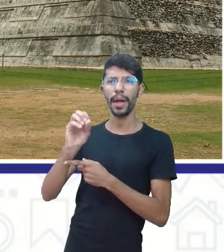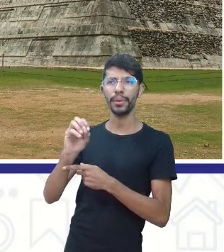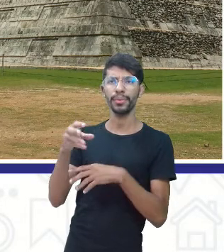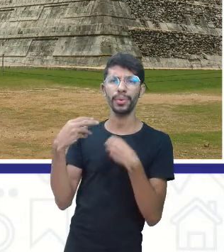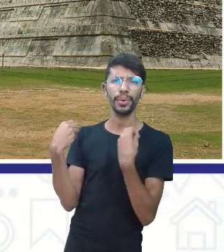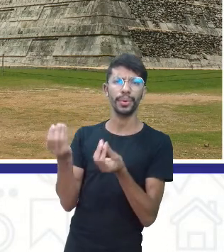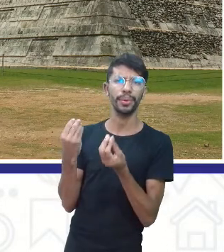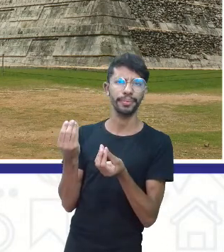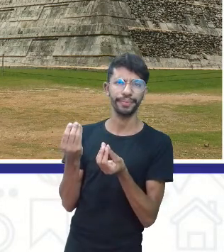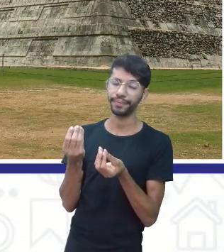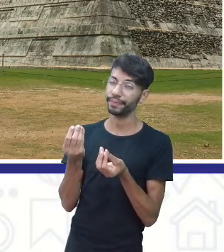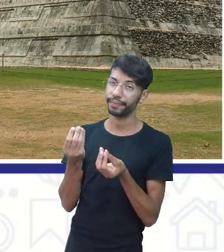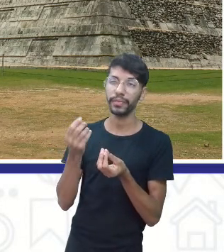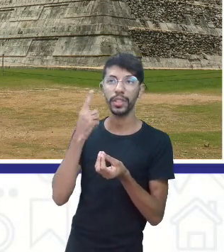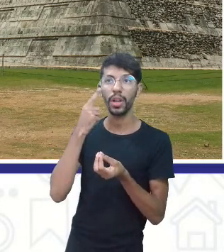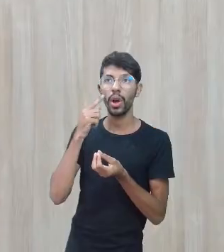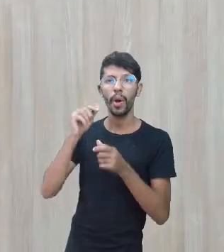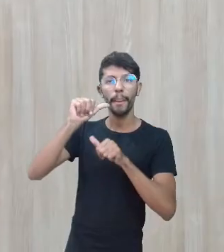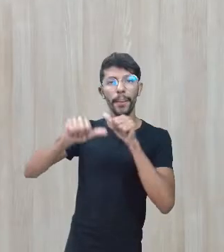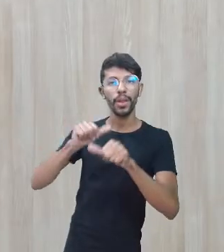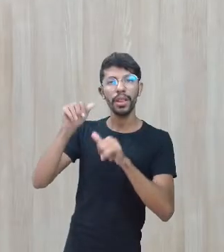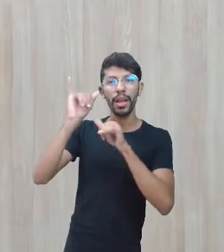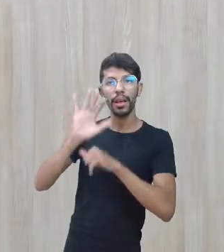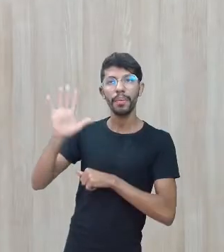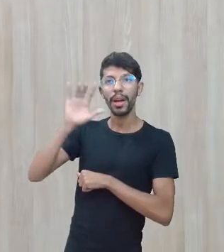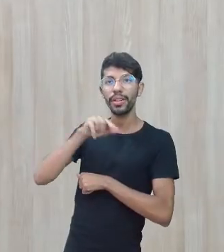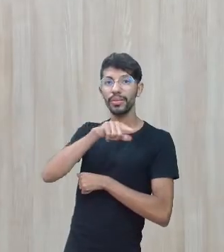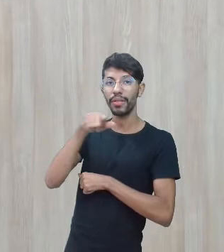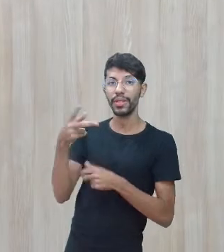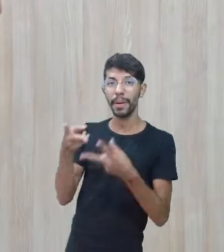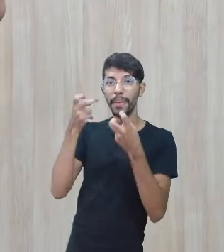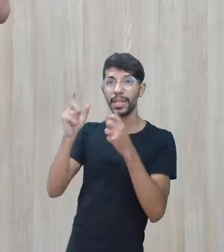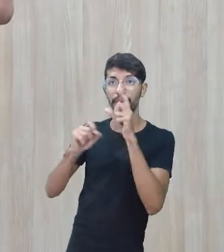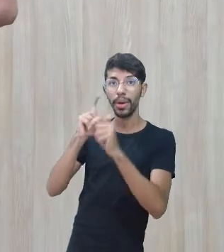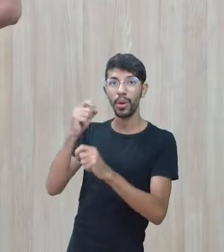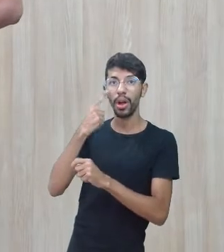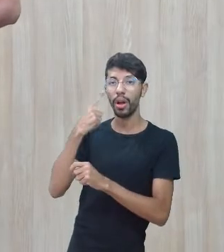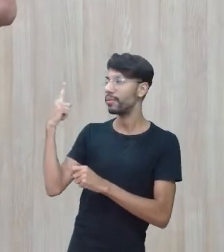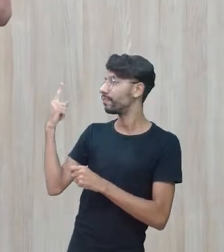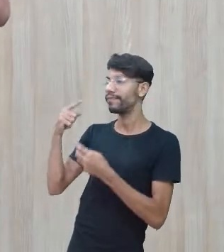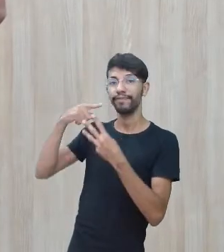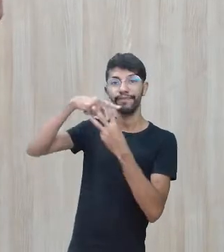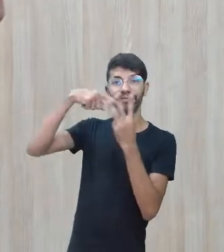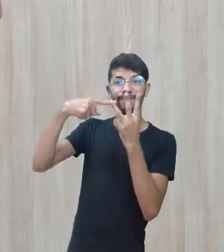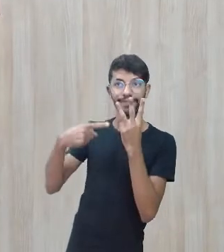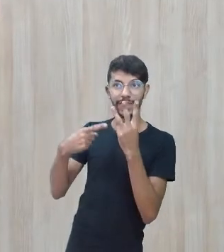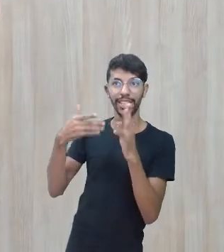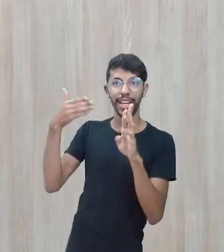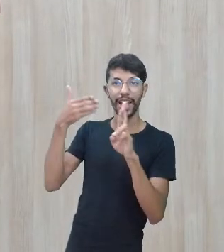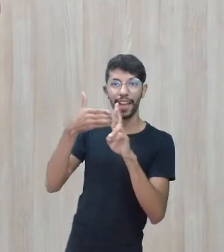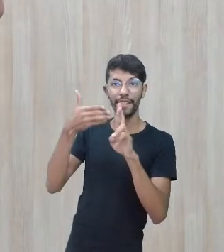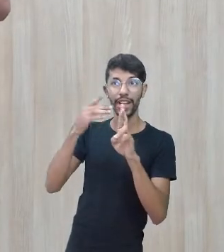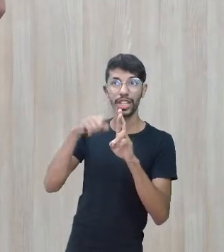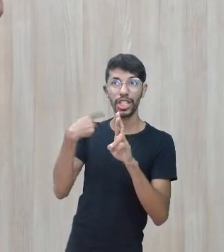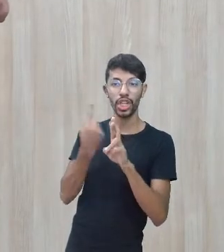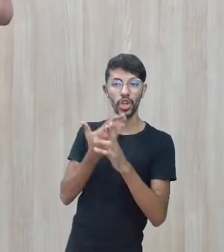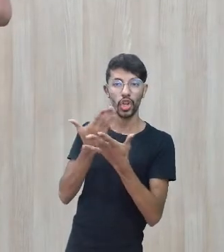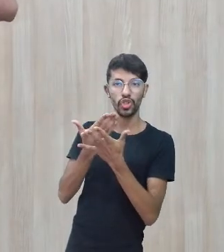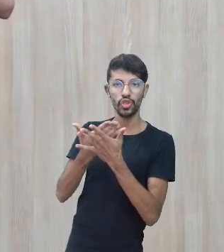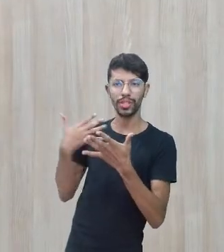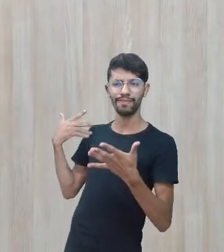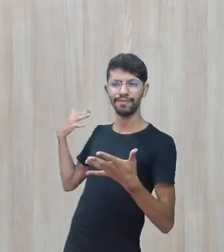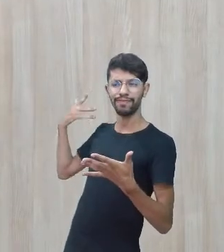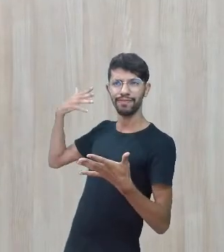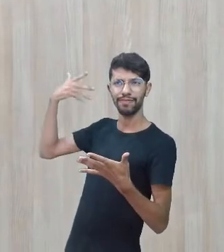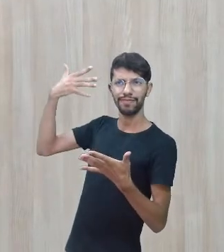vocês observarem o seguinte. A gente tem 3 referências aí que nós estudamos ao longo da história que frequentemente a gente